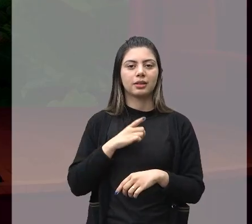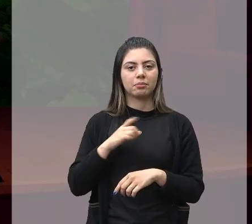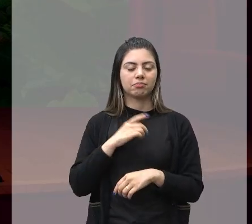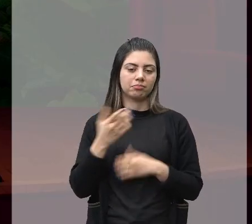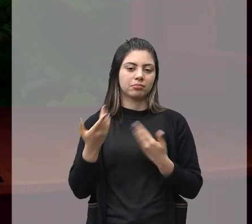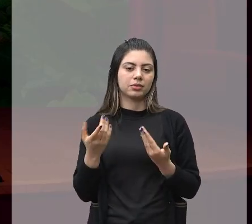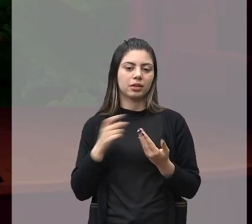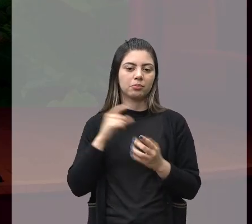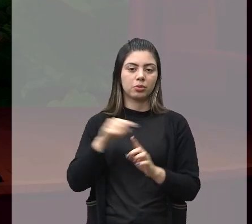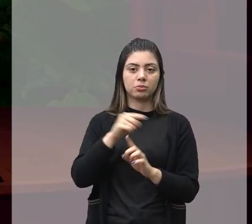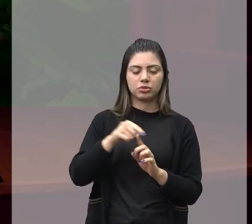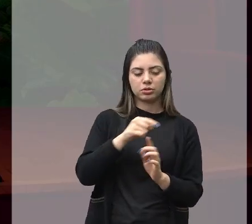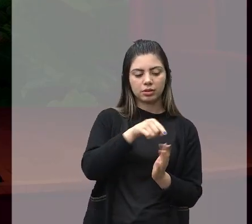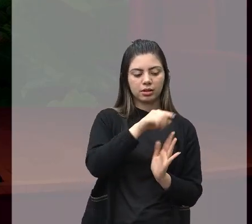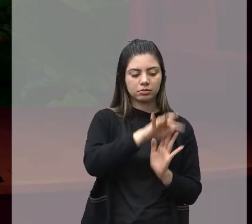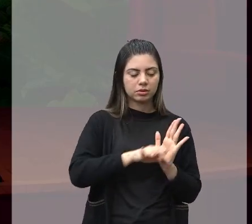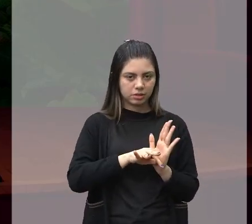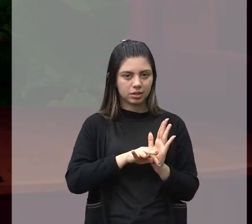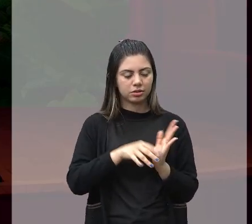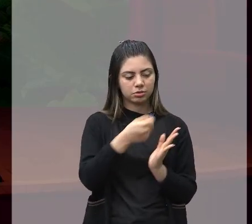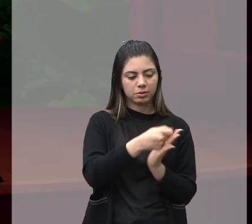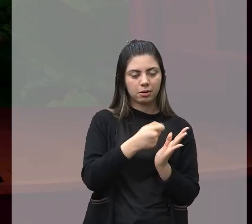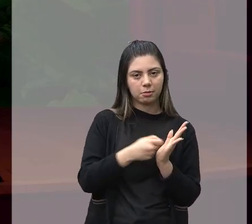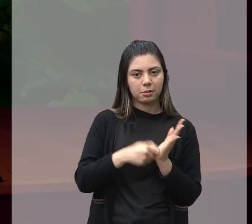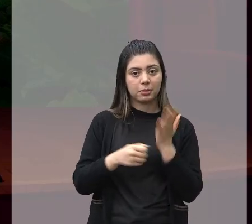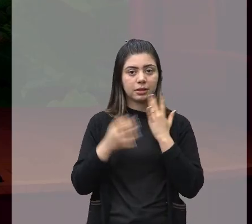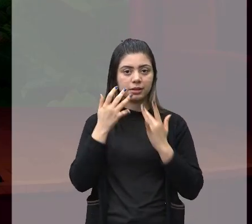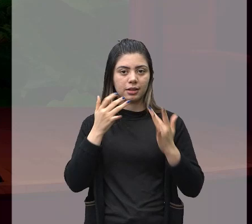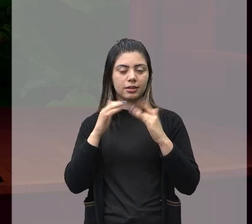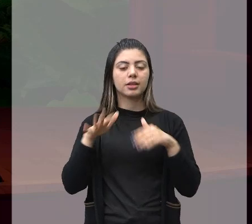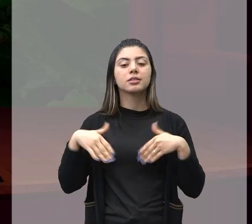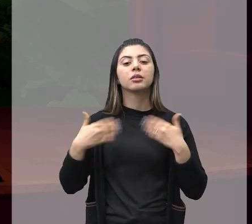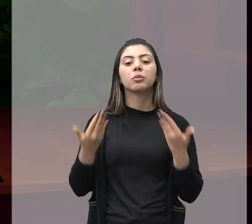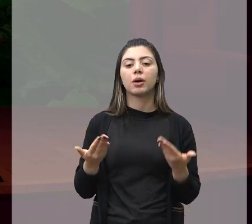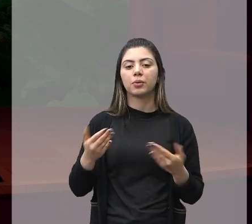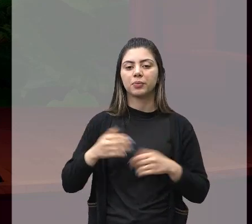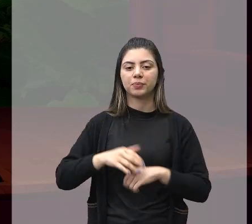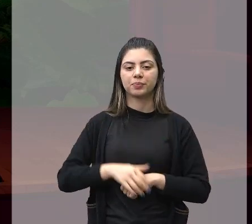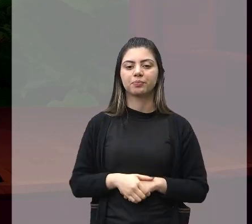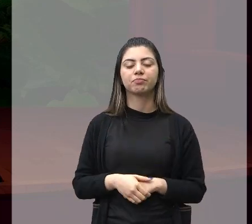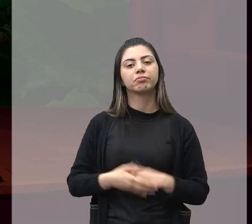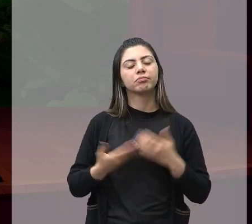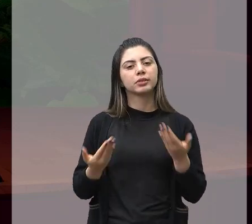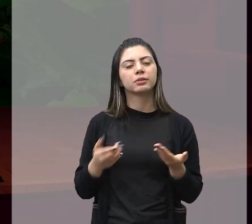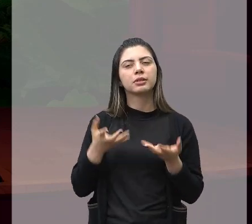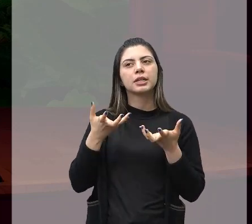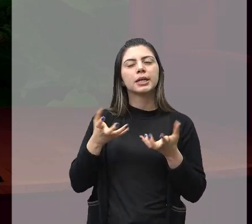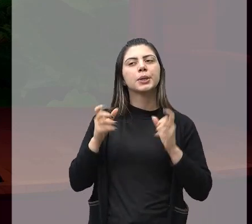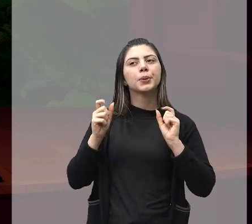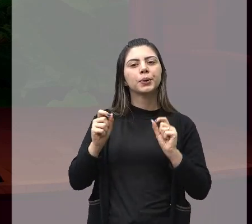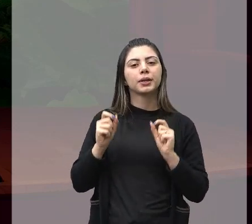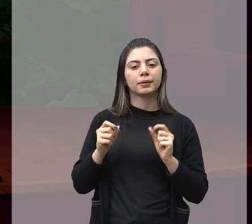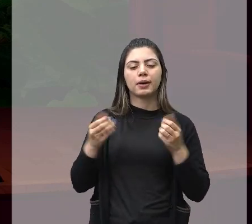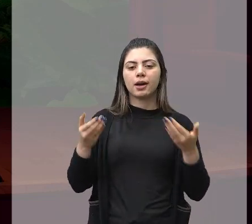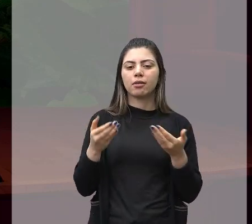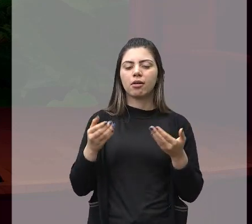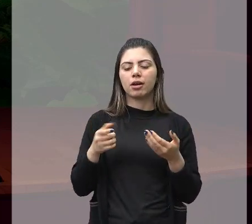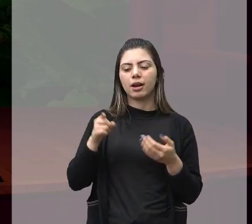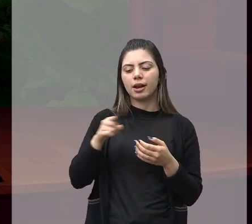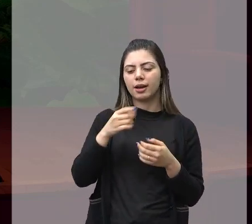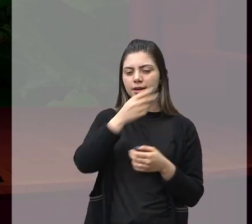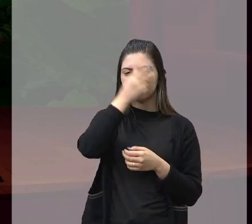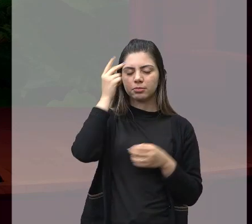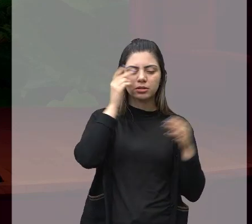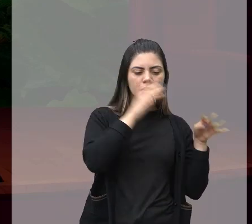dramaturgo, quando ele estava escrevendo esta peça teatral que nós estamos aqui nesse cenário, ele queria que nesse momento a plateia